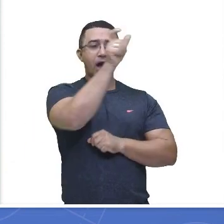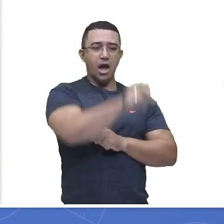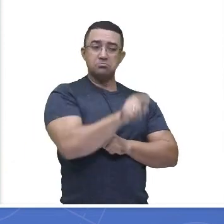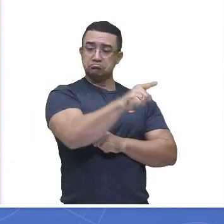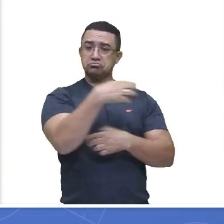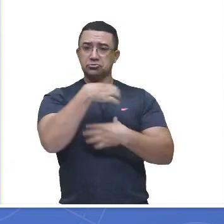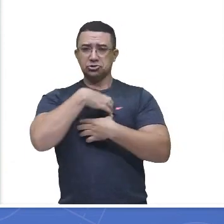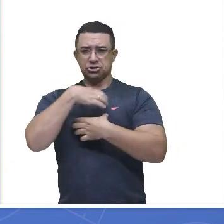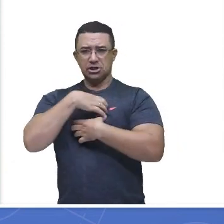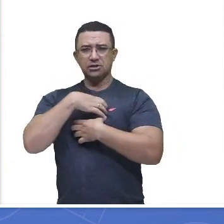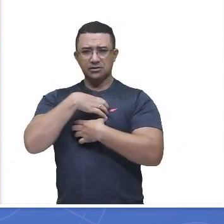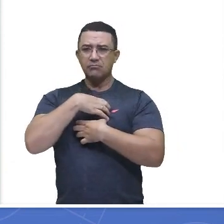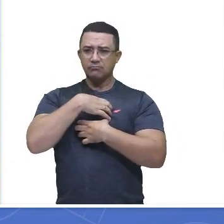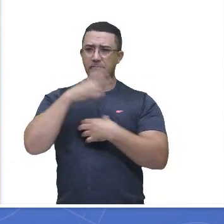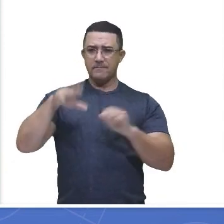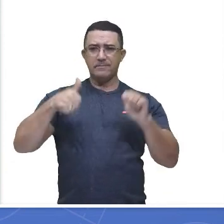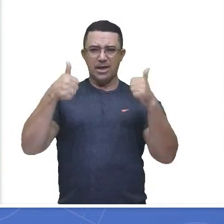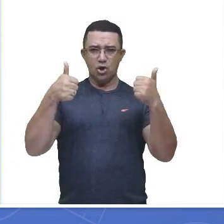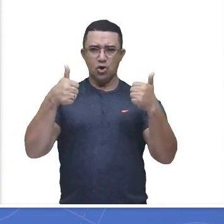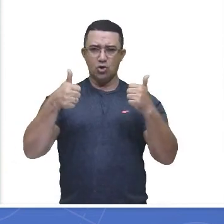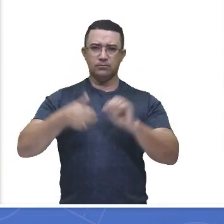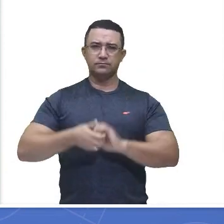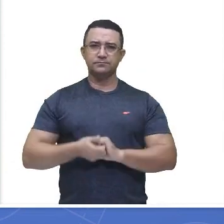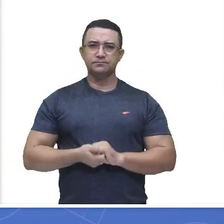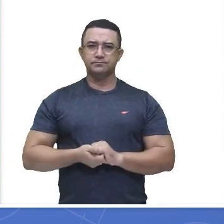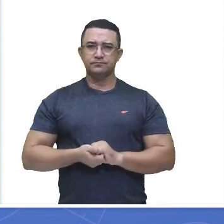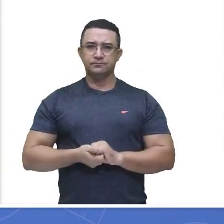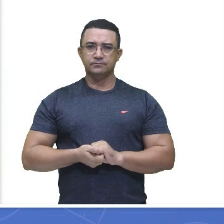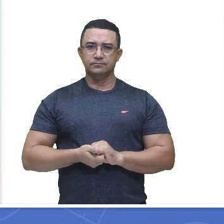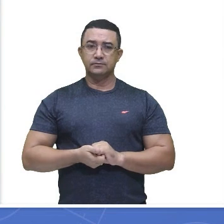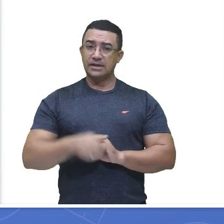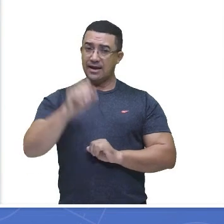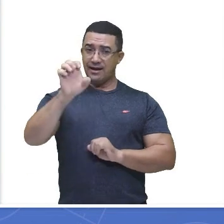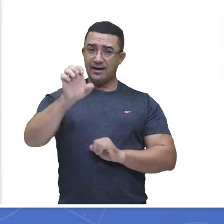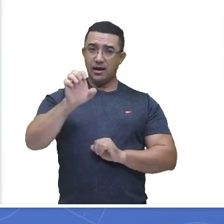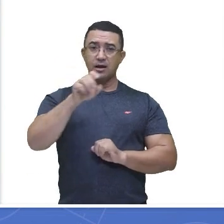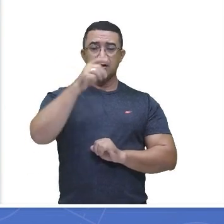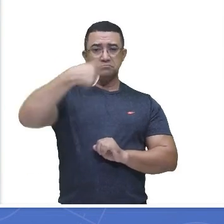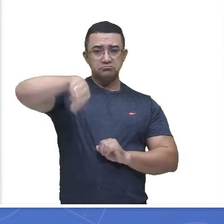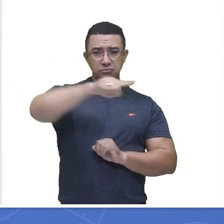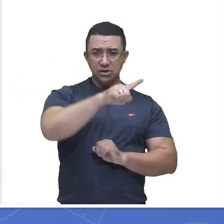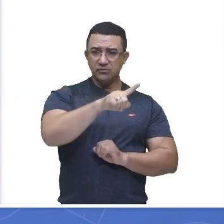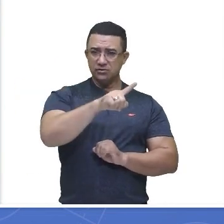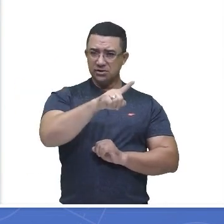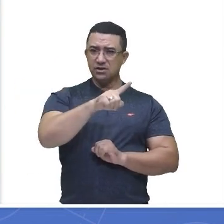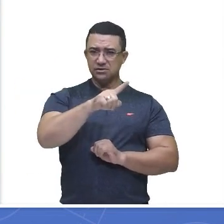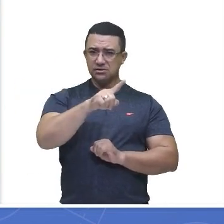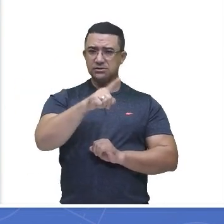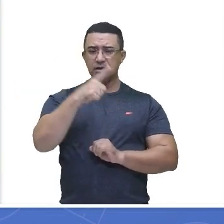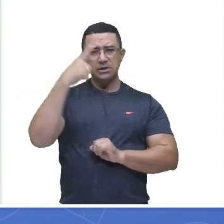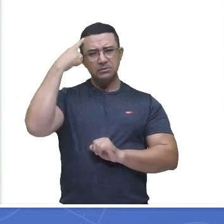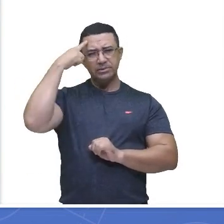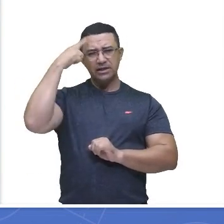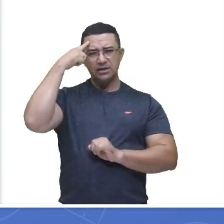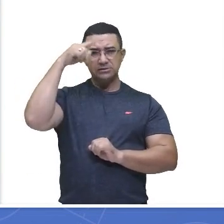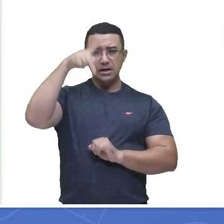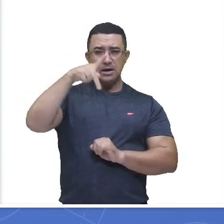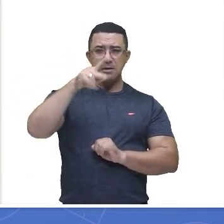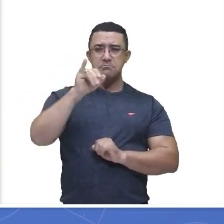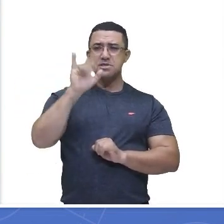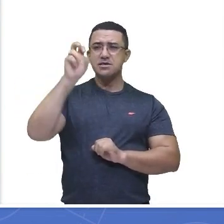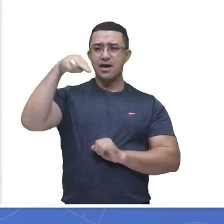mais dispuesta, né? E temos a letra E, que ustedes piensen em lo mal